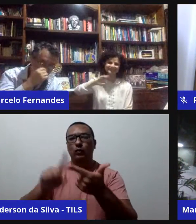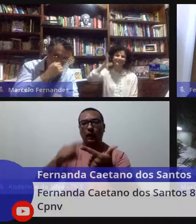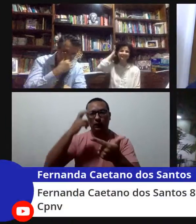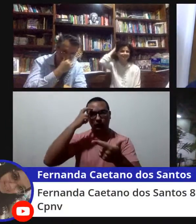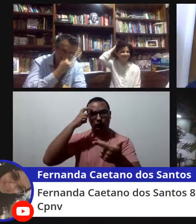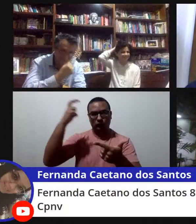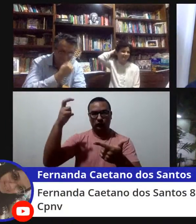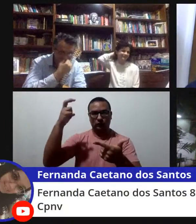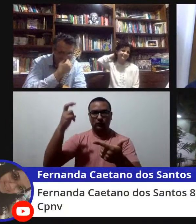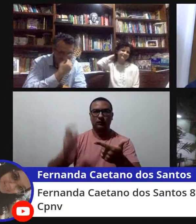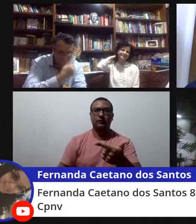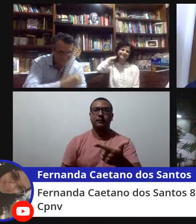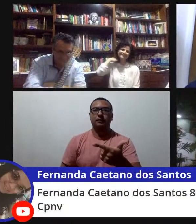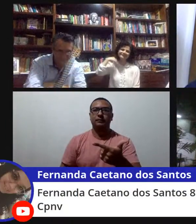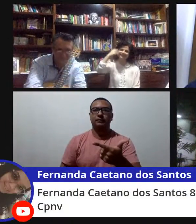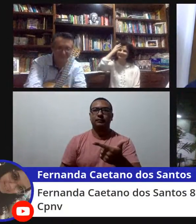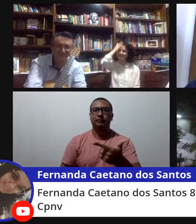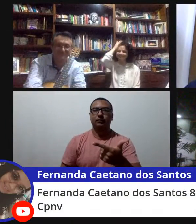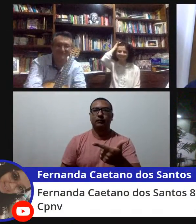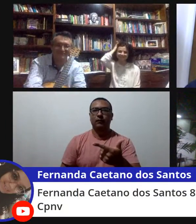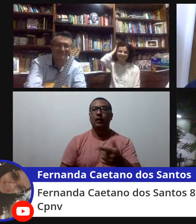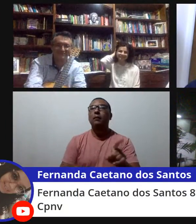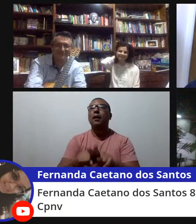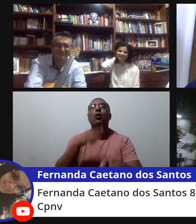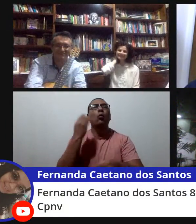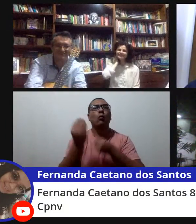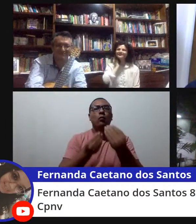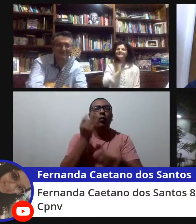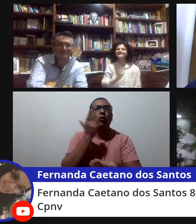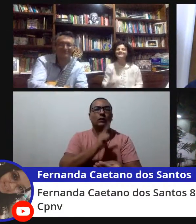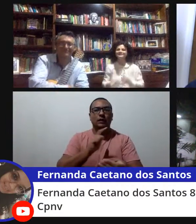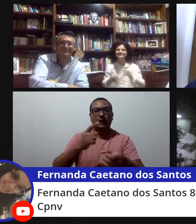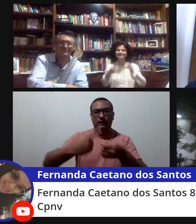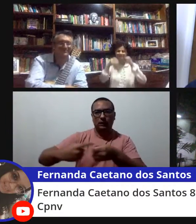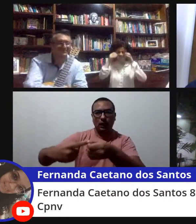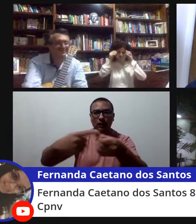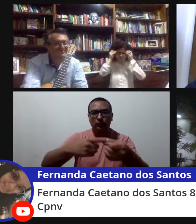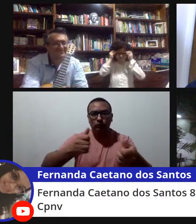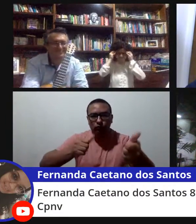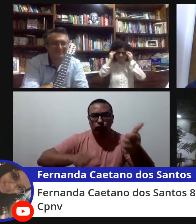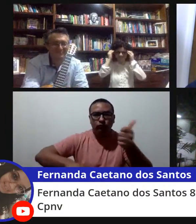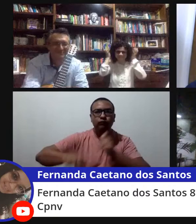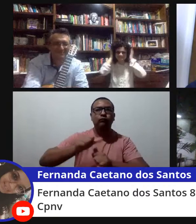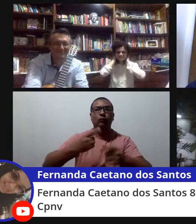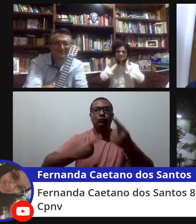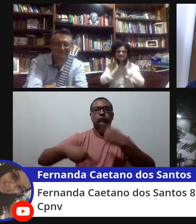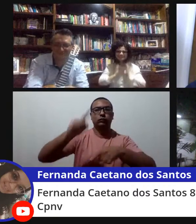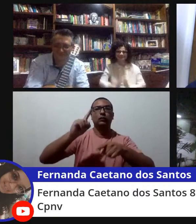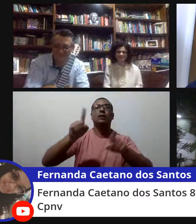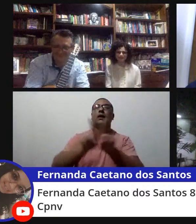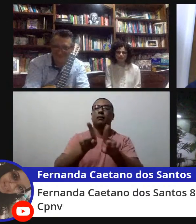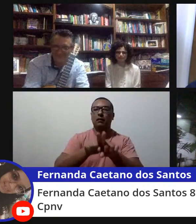né? E como a gente transforma nossas cidades, como a gente transforma o nosso campo,